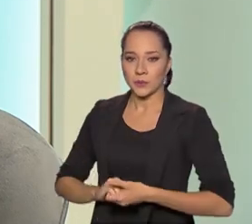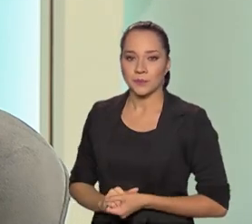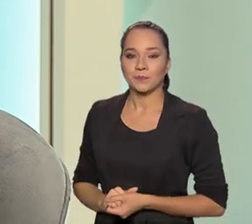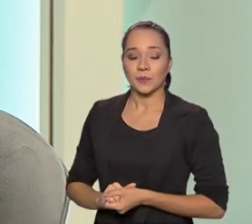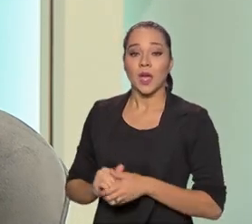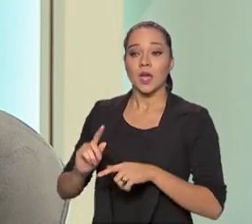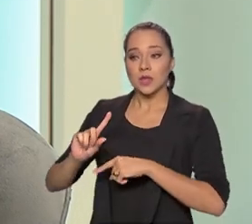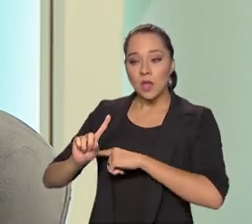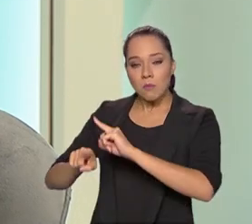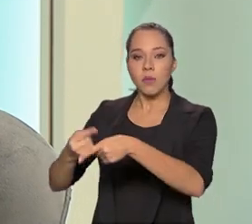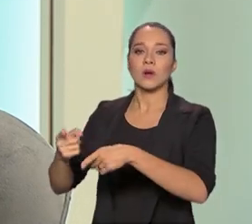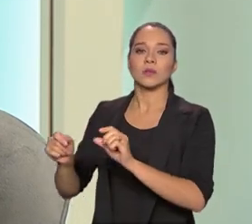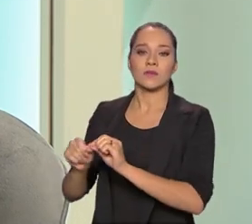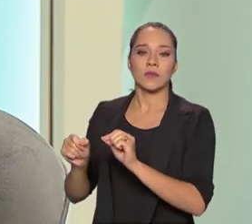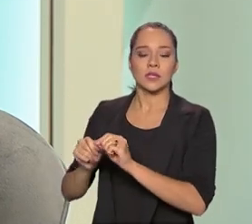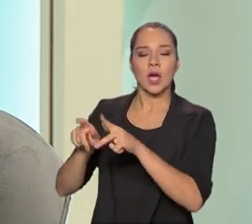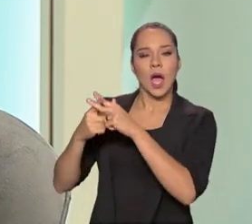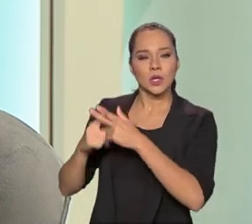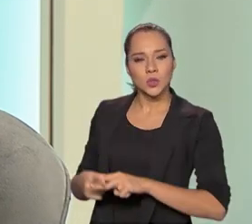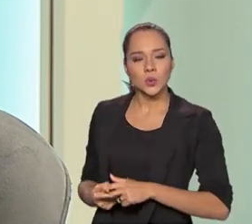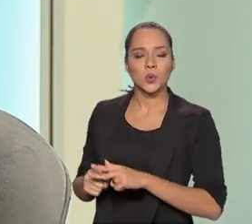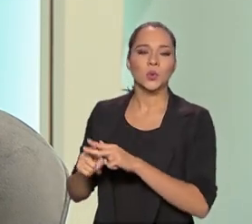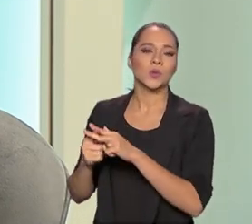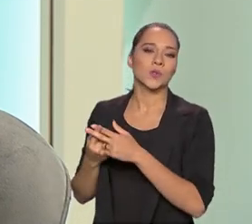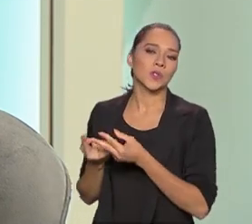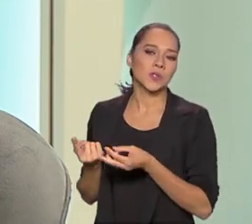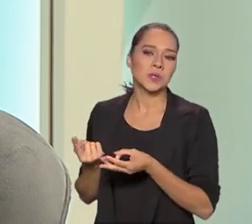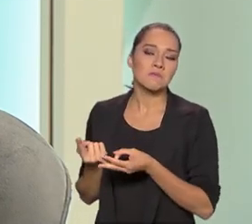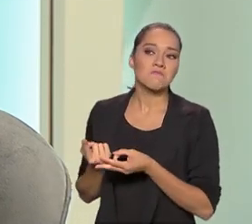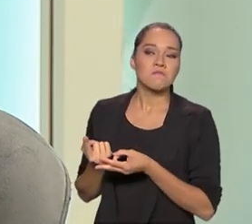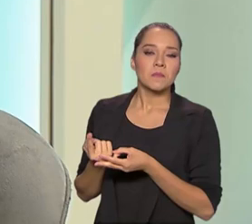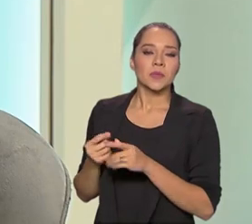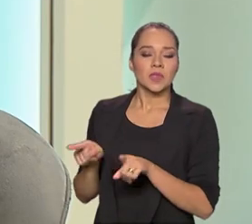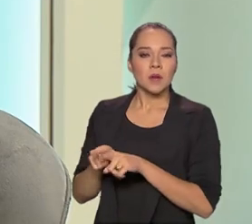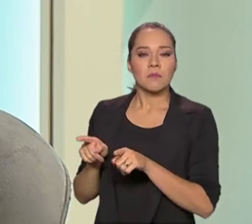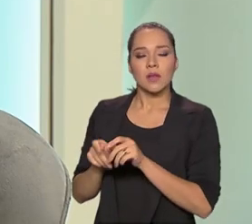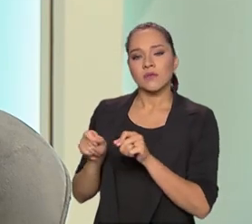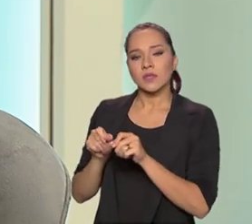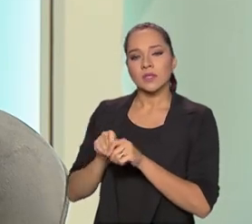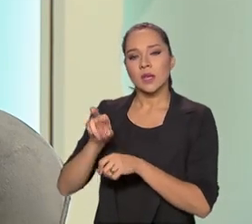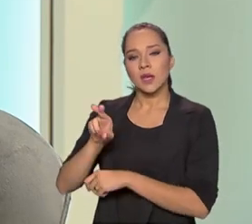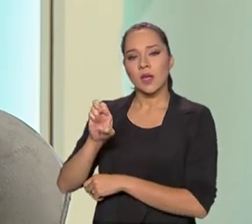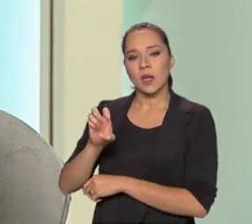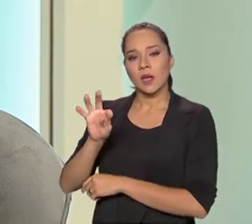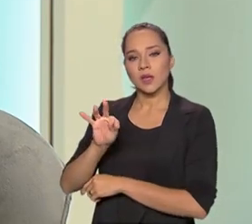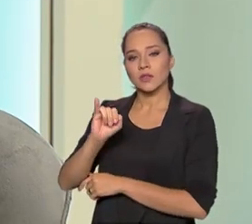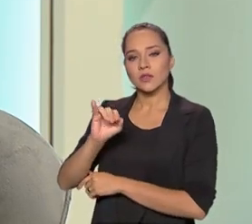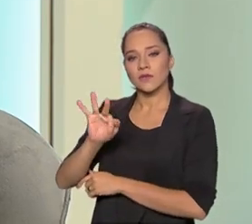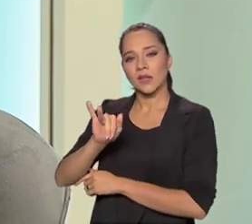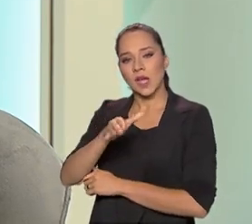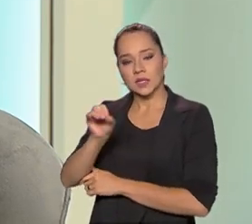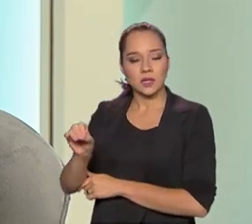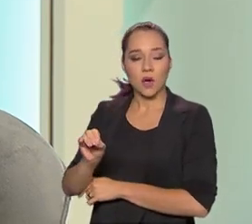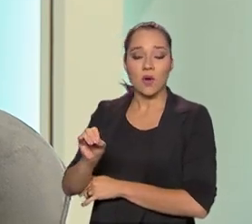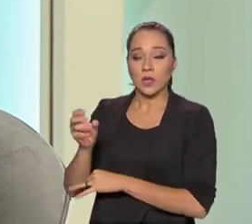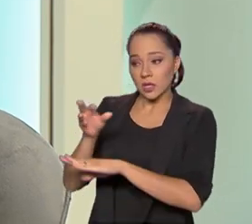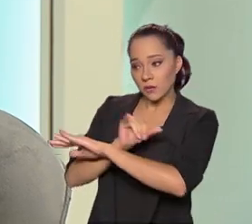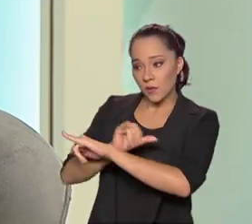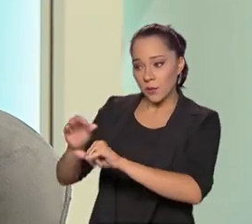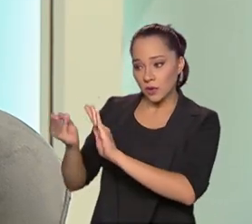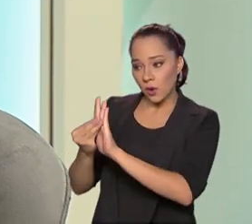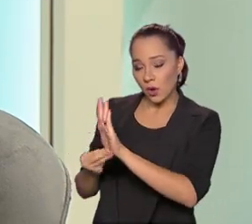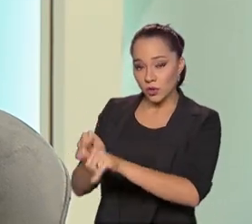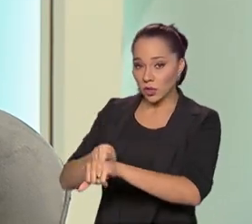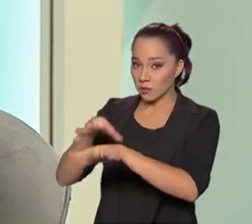e, posteriormente, fazer ajustes, correções, retificações nas informações que prestou dentro do